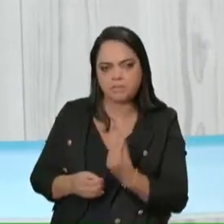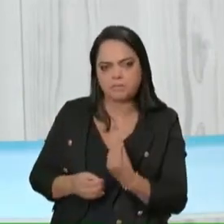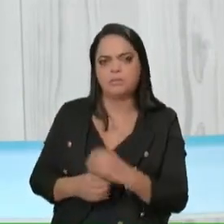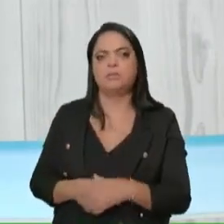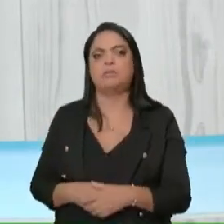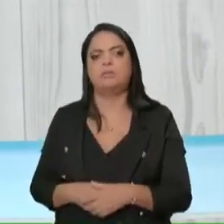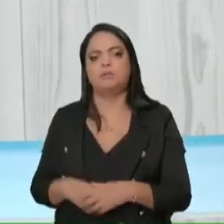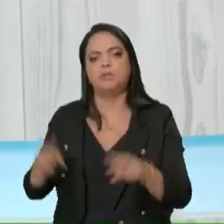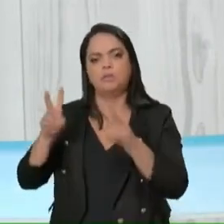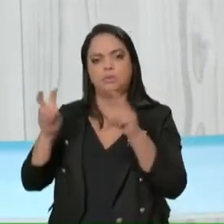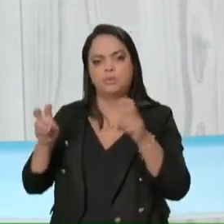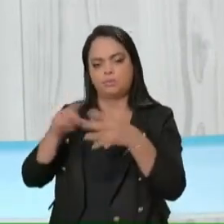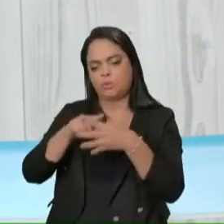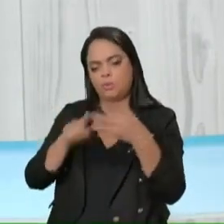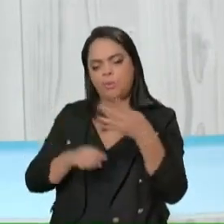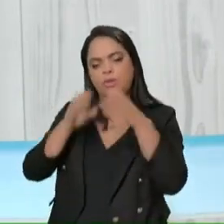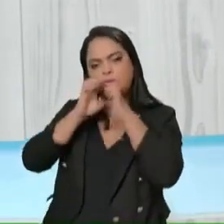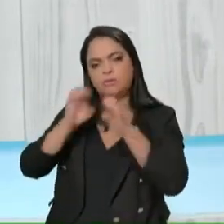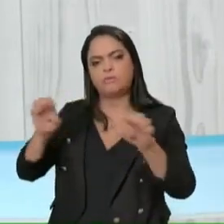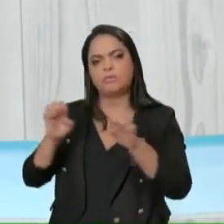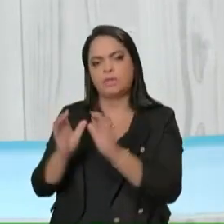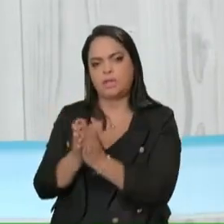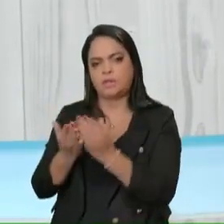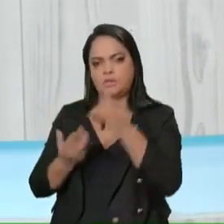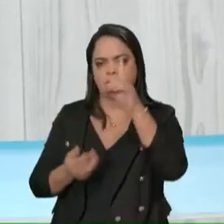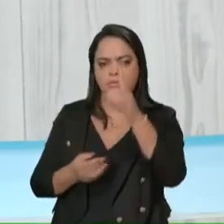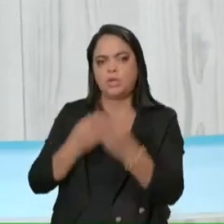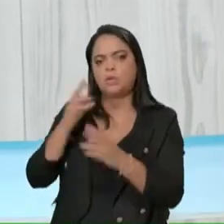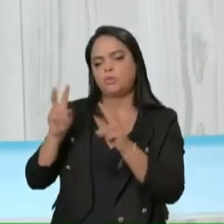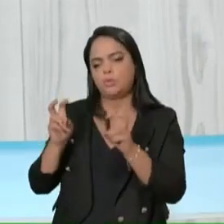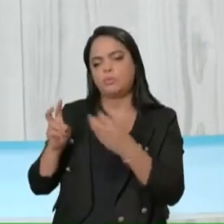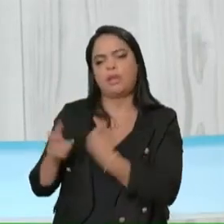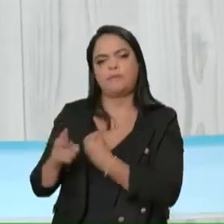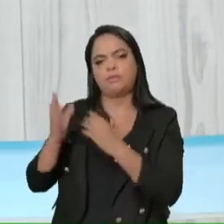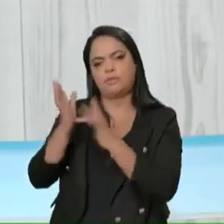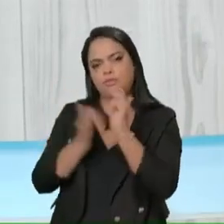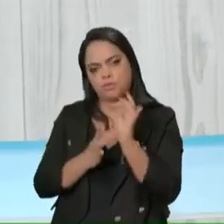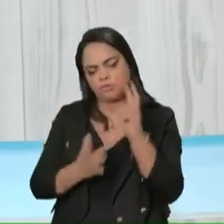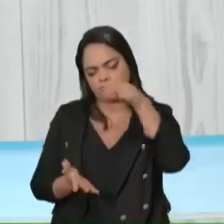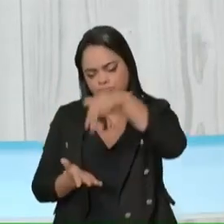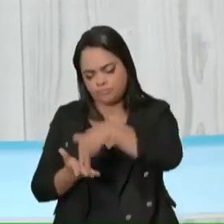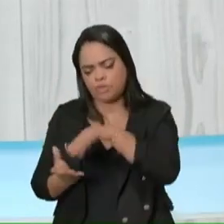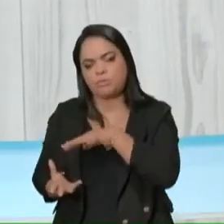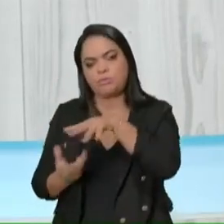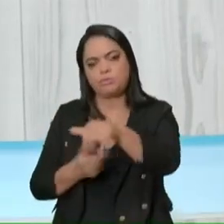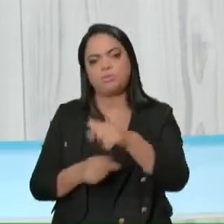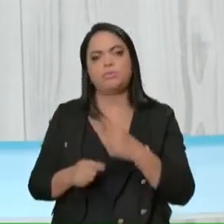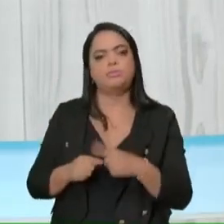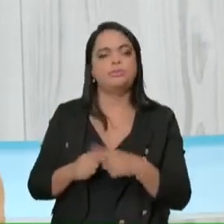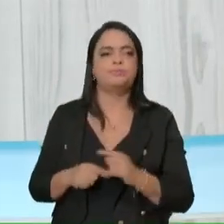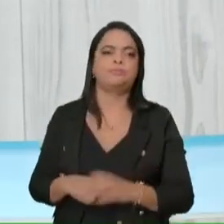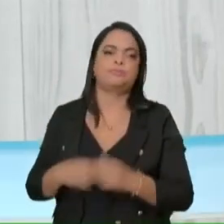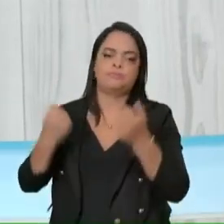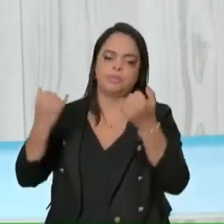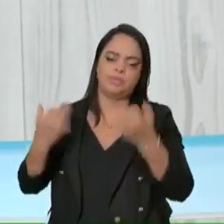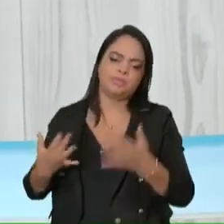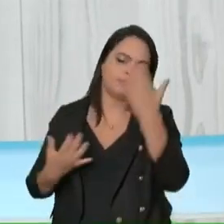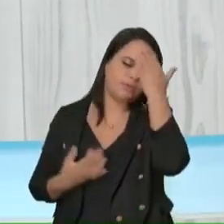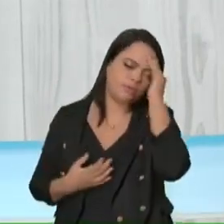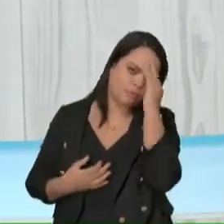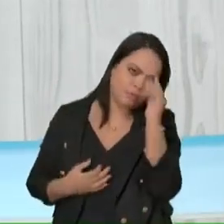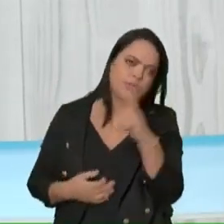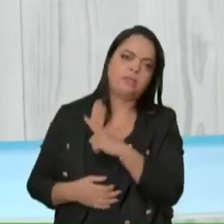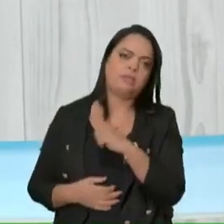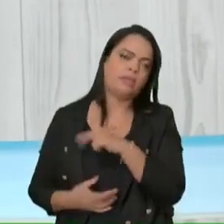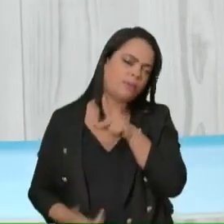né, sobre os quatro Evangelhos da Bíblia, sobre a passagem e a vida de Jesus na Terra. Porque mais do que explicar e compreender que